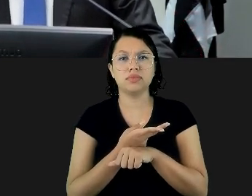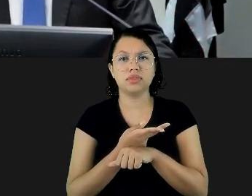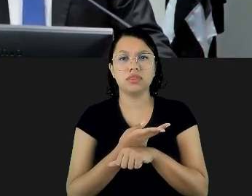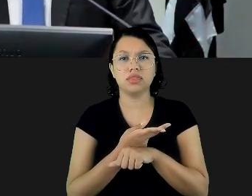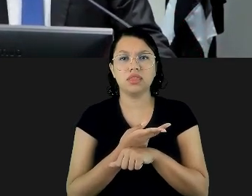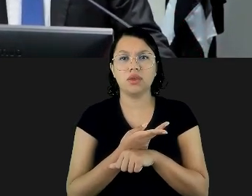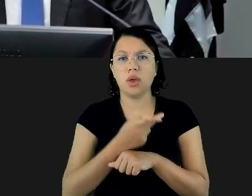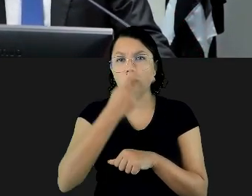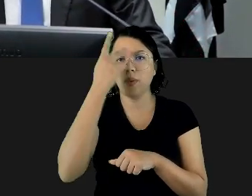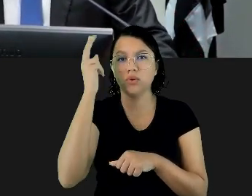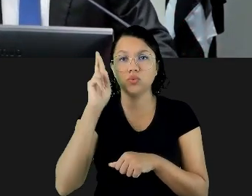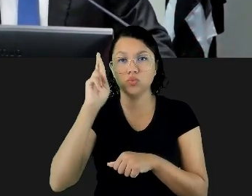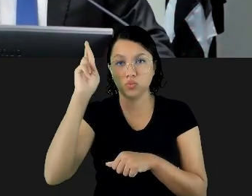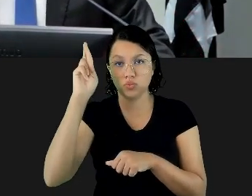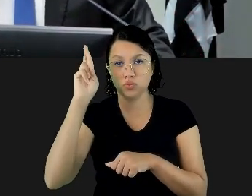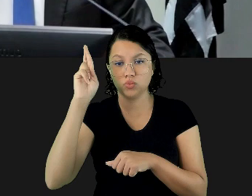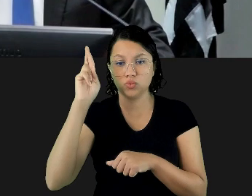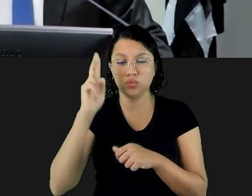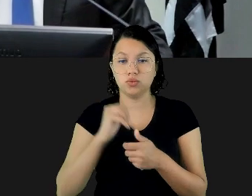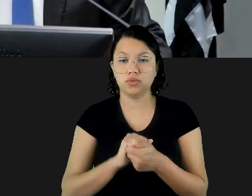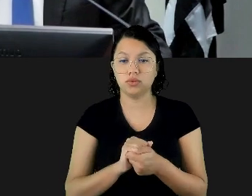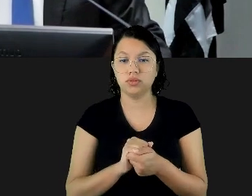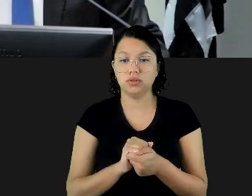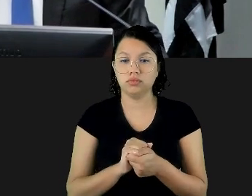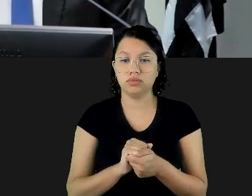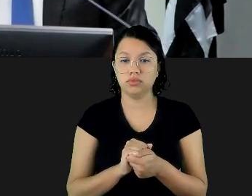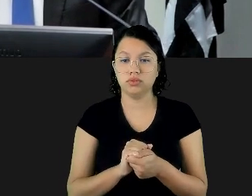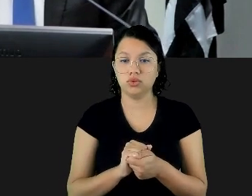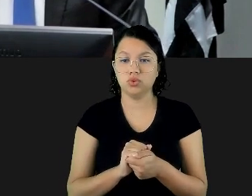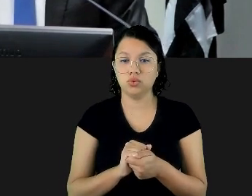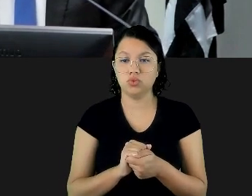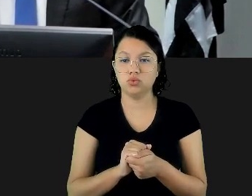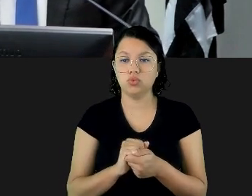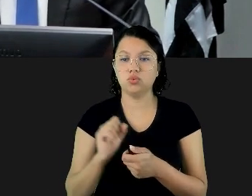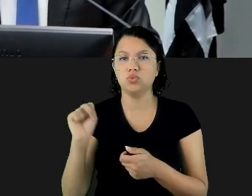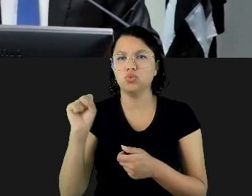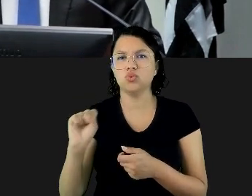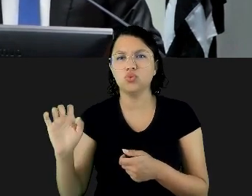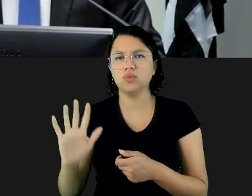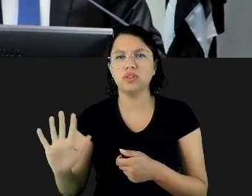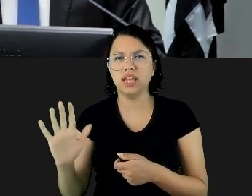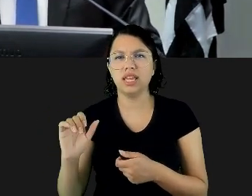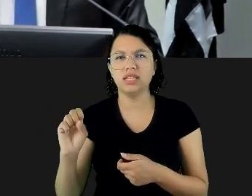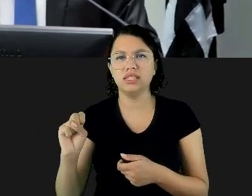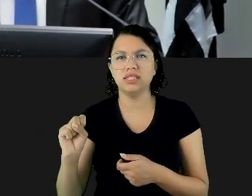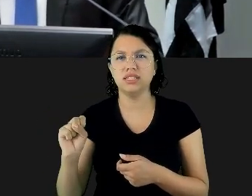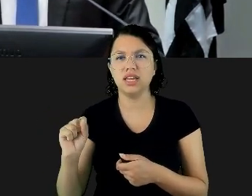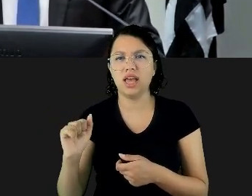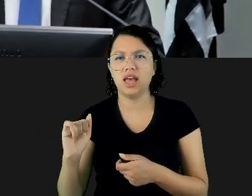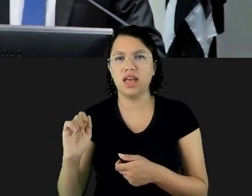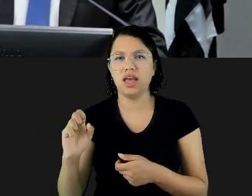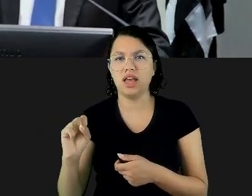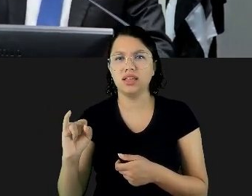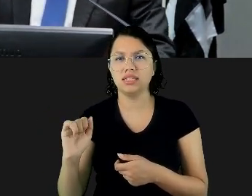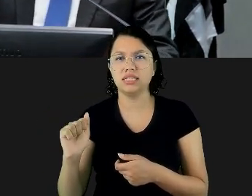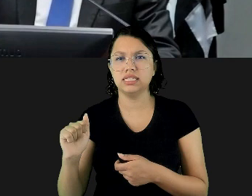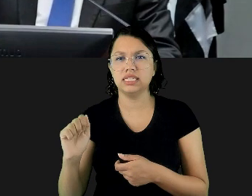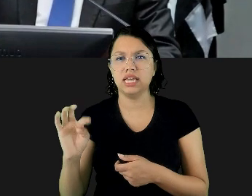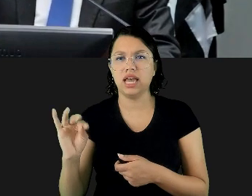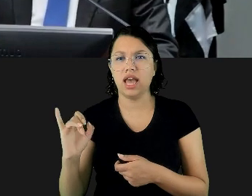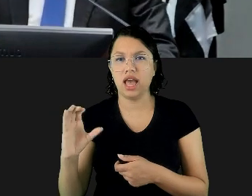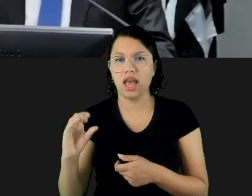do Sudeste Asiático. Eu acho que era um embaixador da Malásia ou da Tailândia, eu não lembro bem qual deles